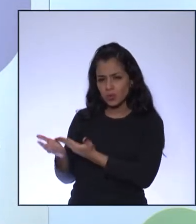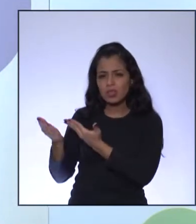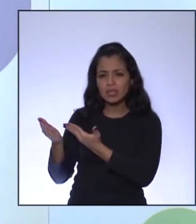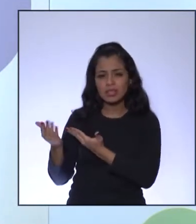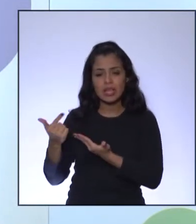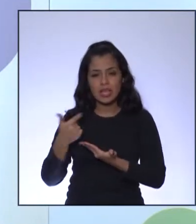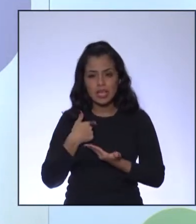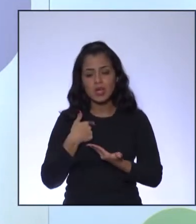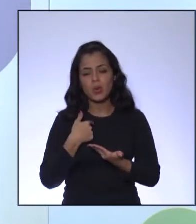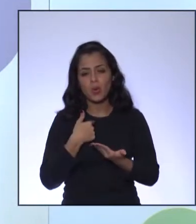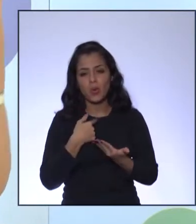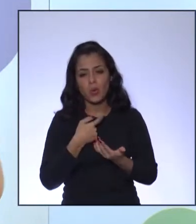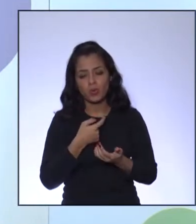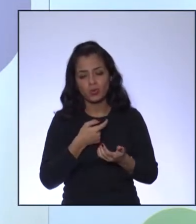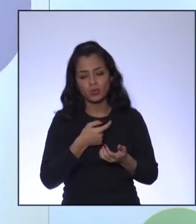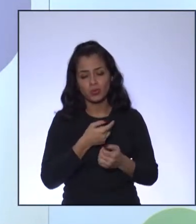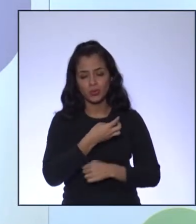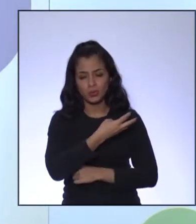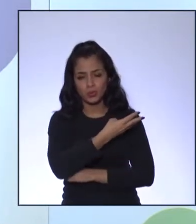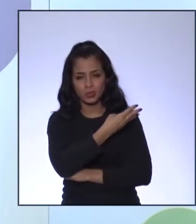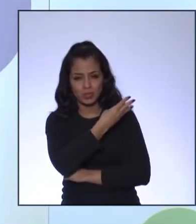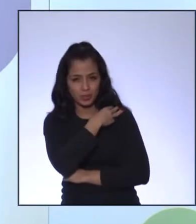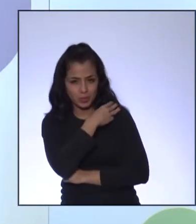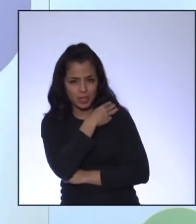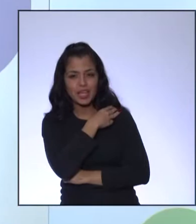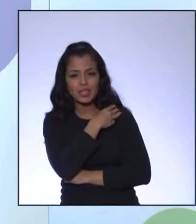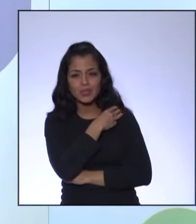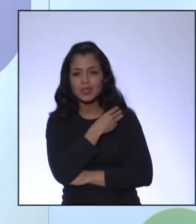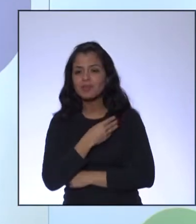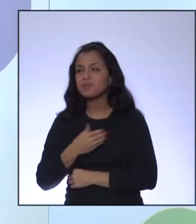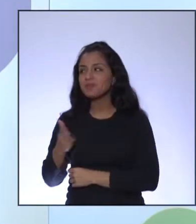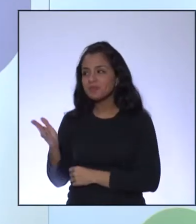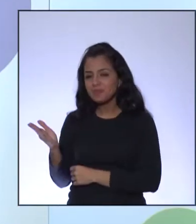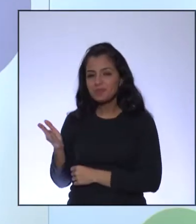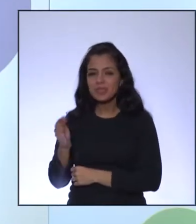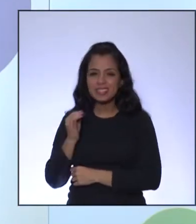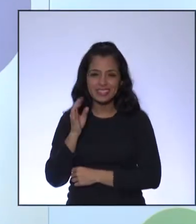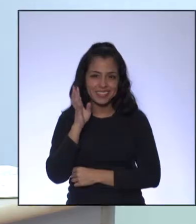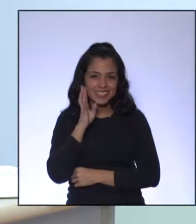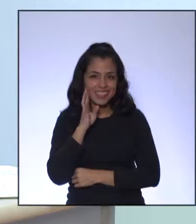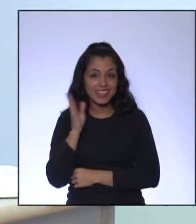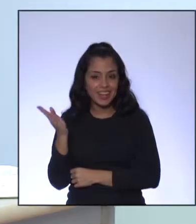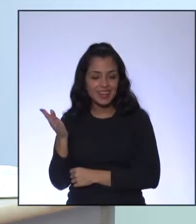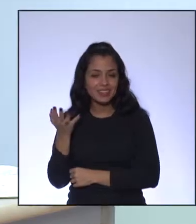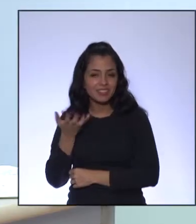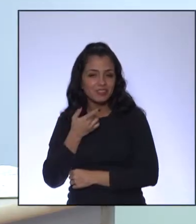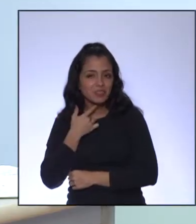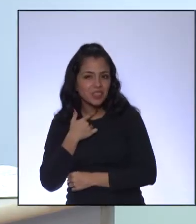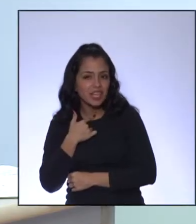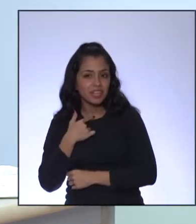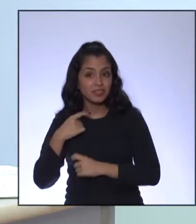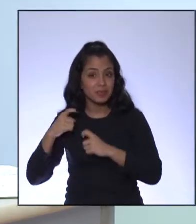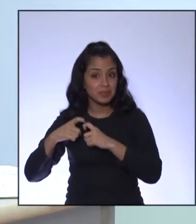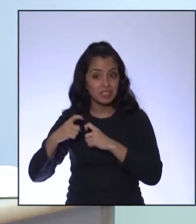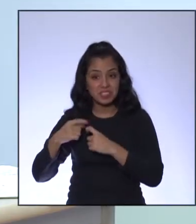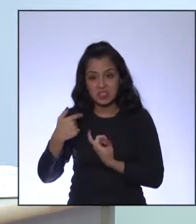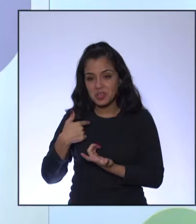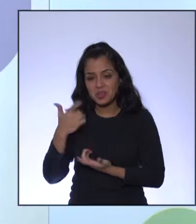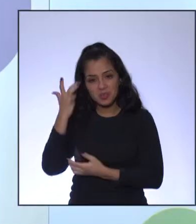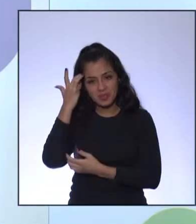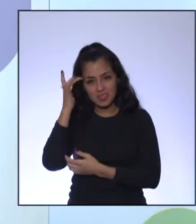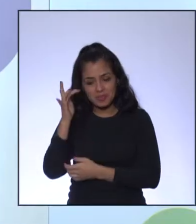ensino médio. A Roberta trouxe coisas bem interessantes. A da medicina foi bem bacana ouvir essa história. Eu não conhecia